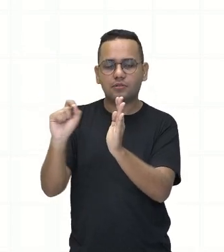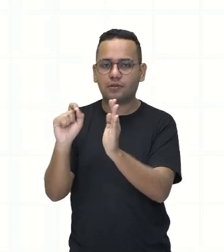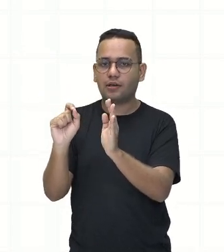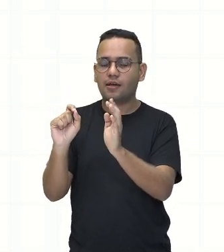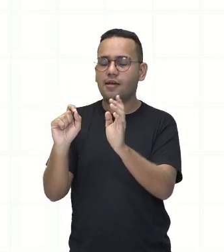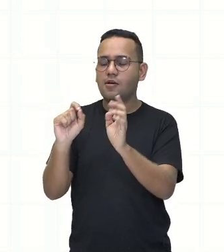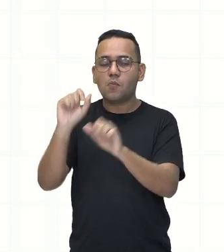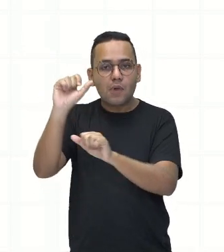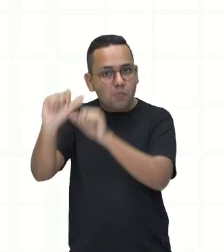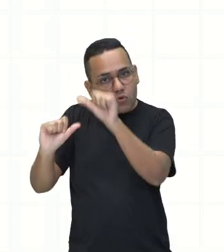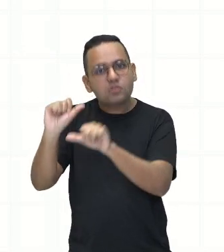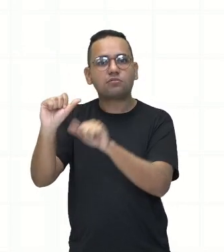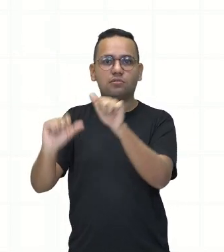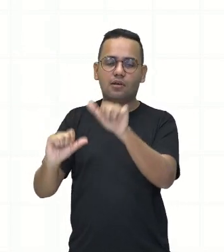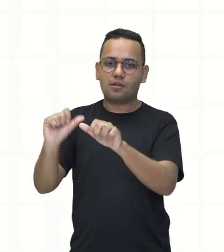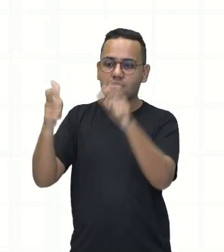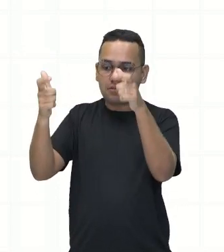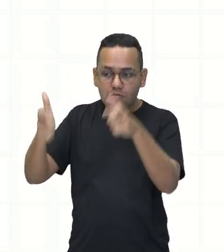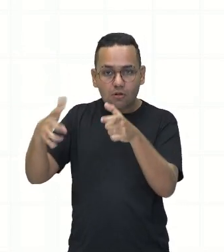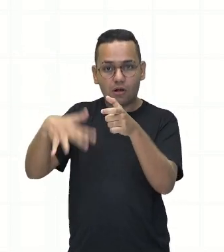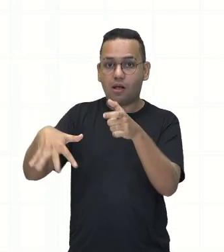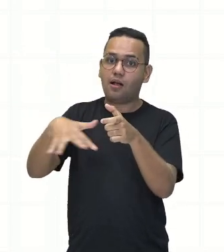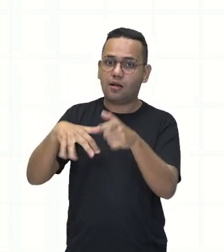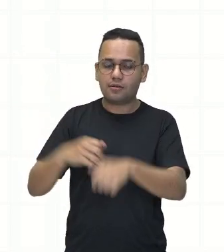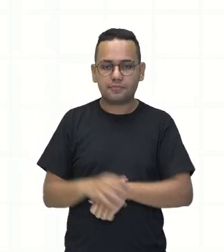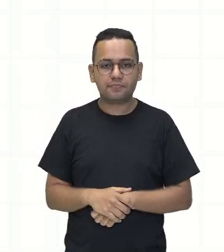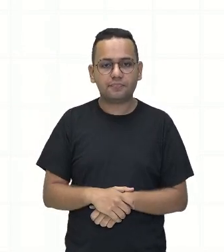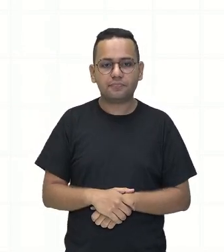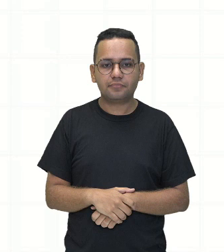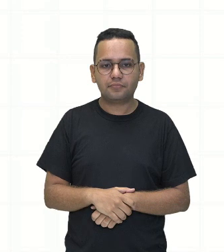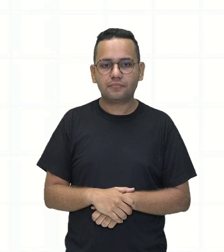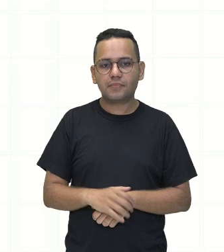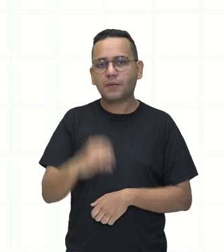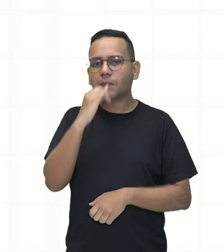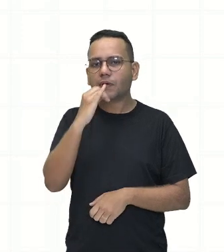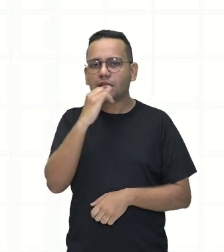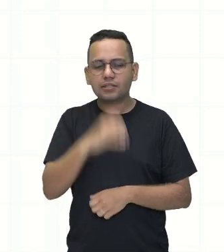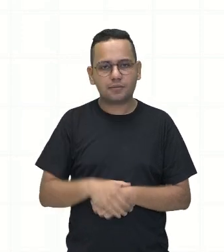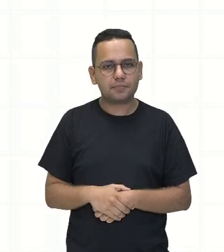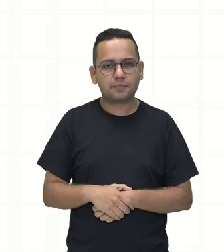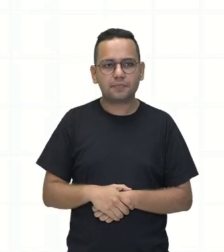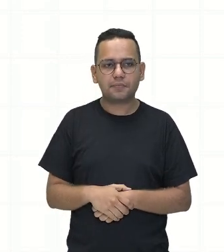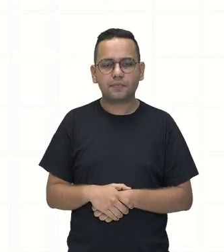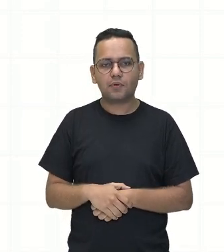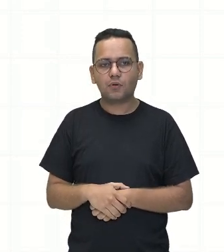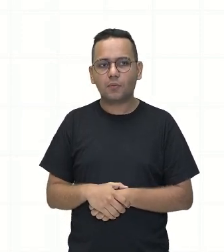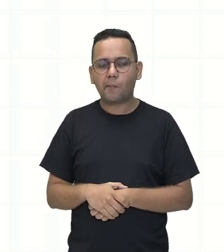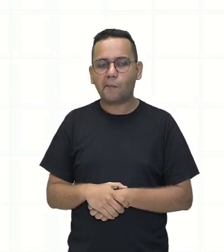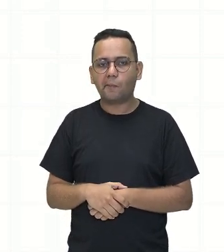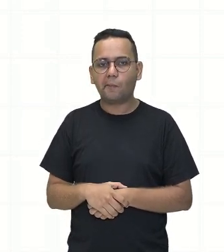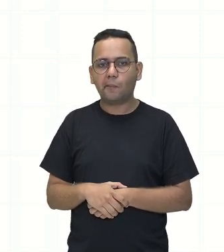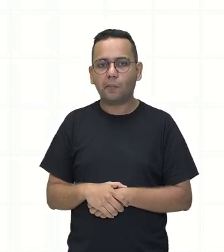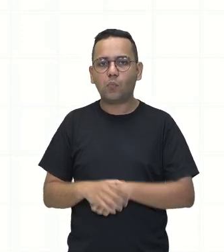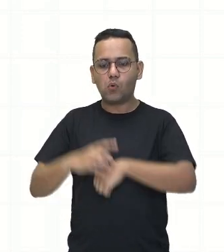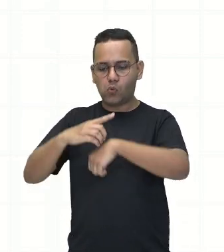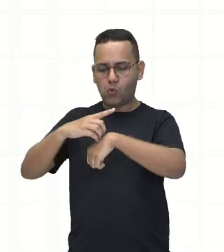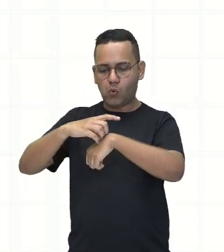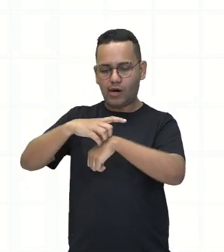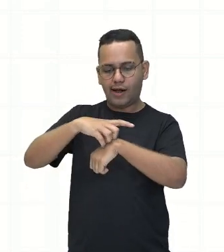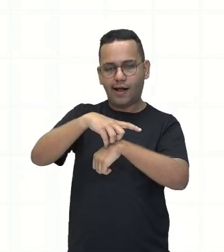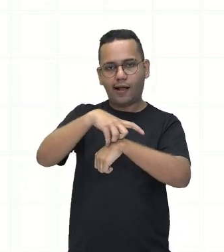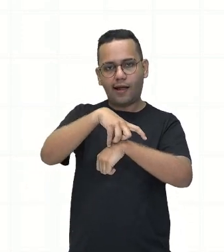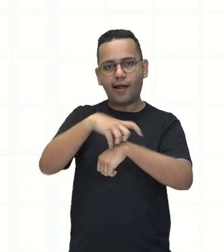desequilíbrio, né? Nós temos aí como principal exemplo o caramujo africano, que foi introduzido no nosso país para ser utilizado